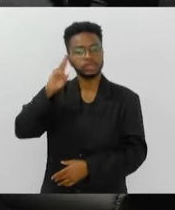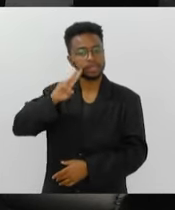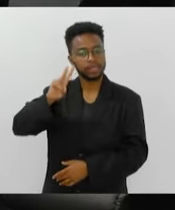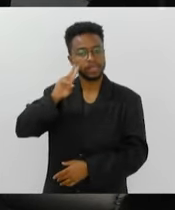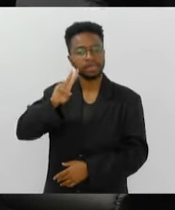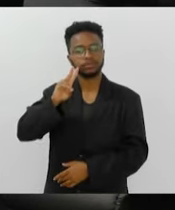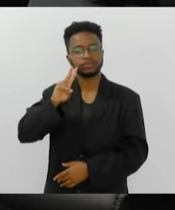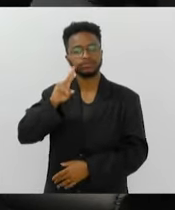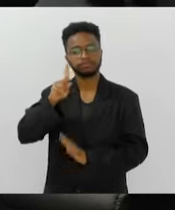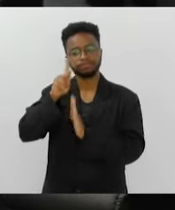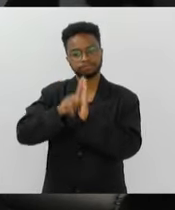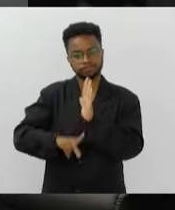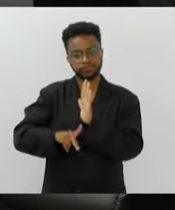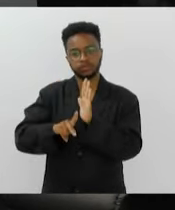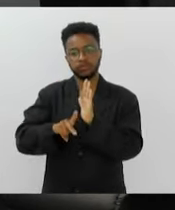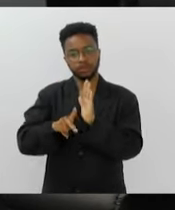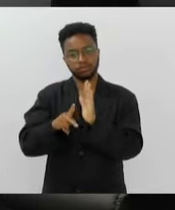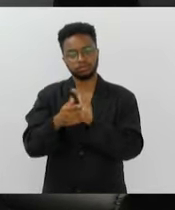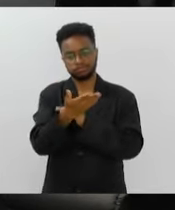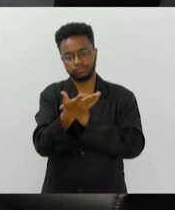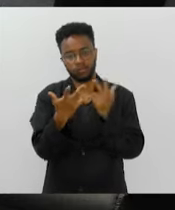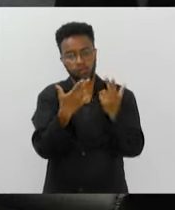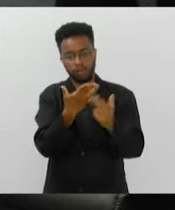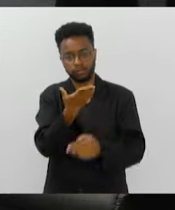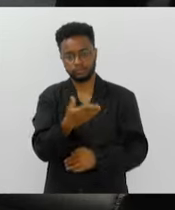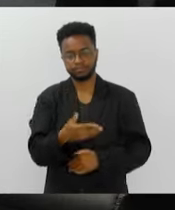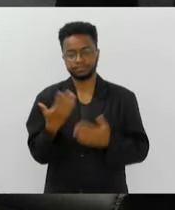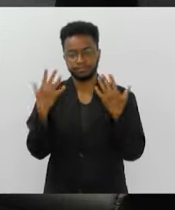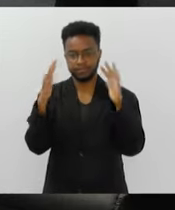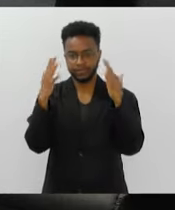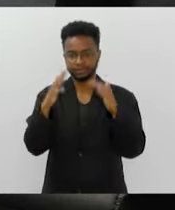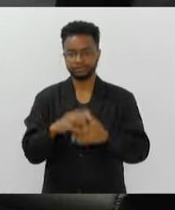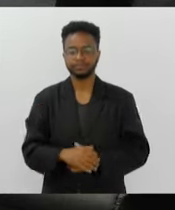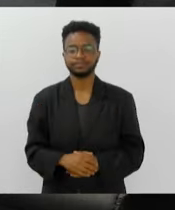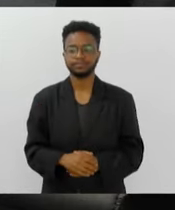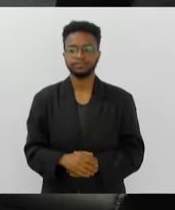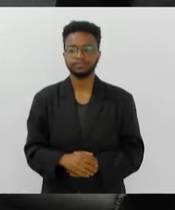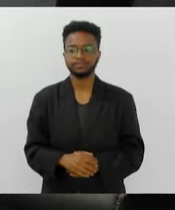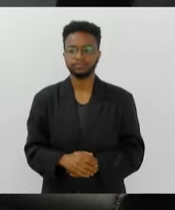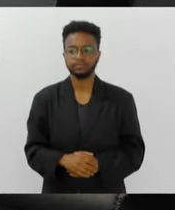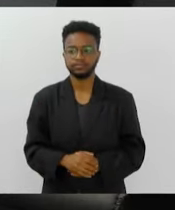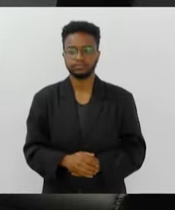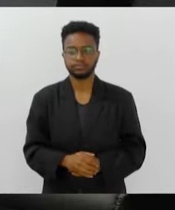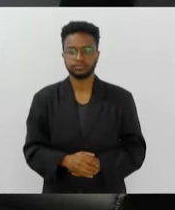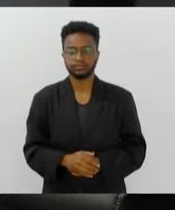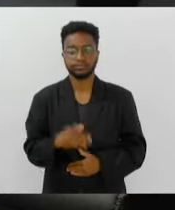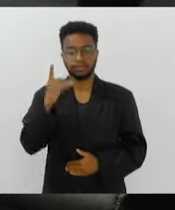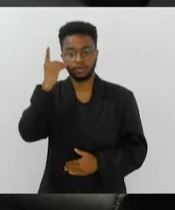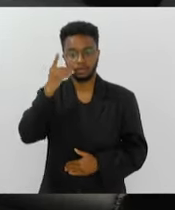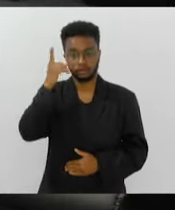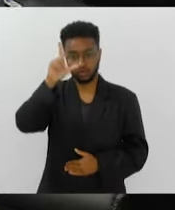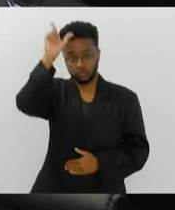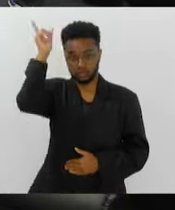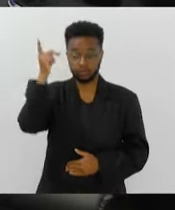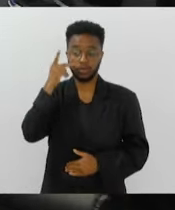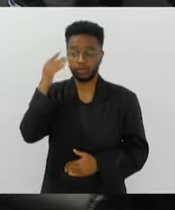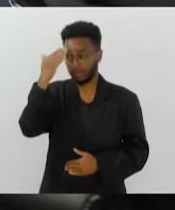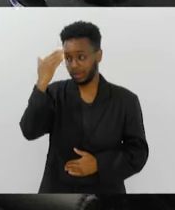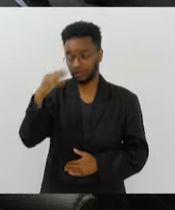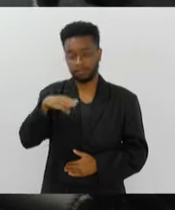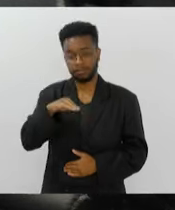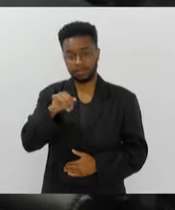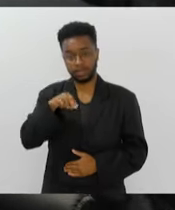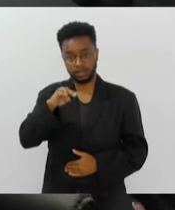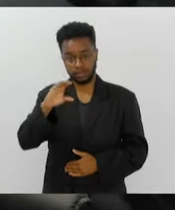discute um projeto como esse Parabéns Presidente Deputado Luiz Paulo por favor obrigado mink Deputado